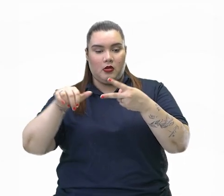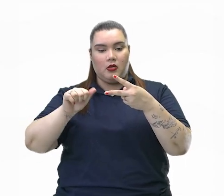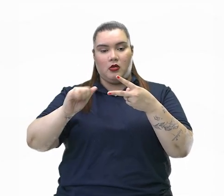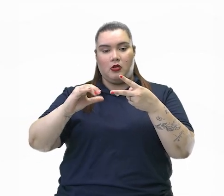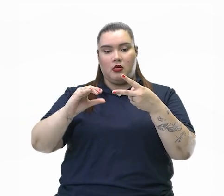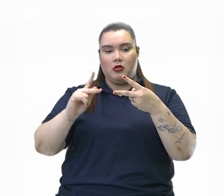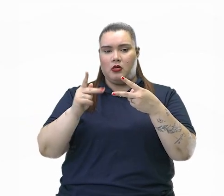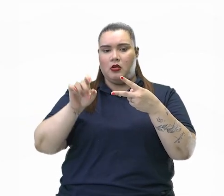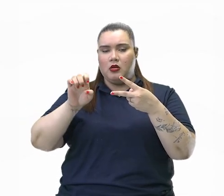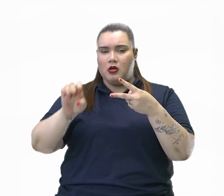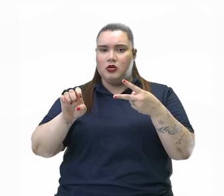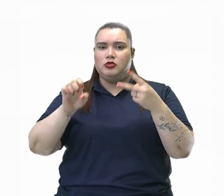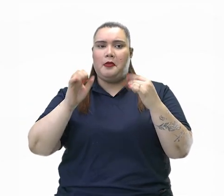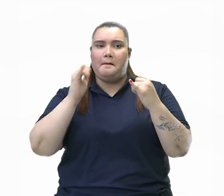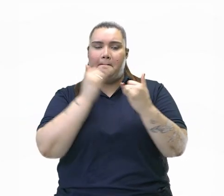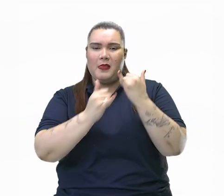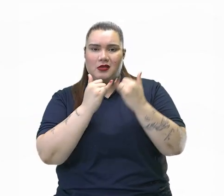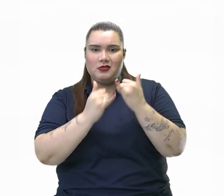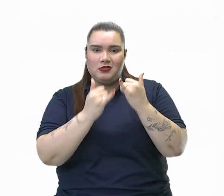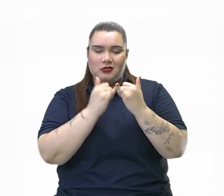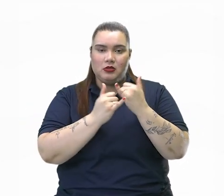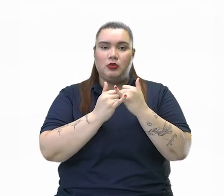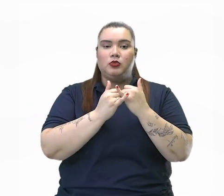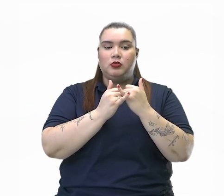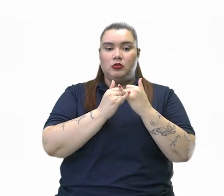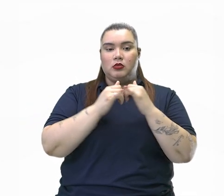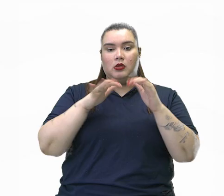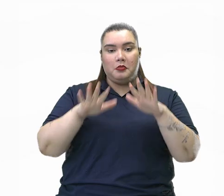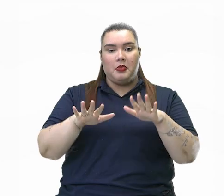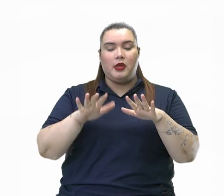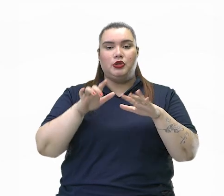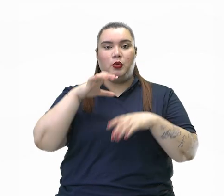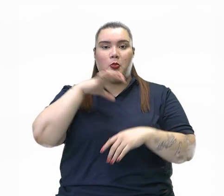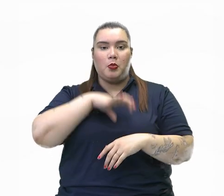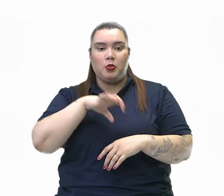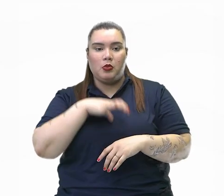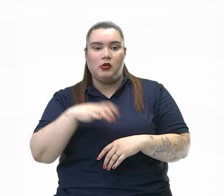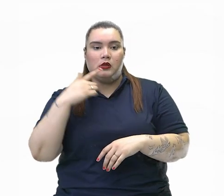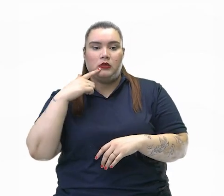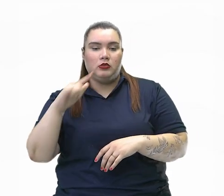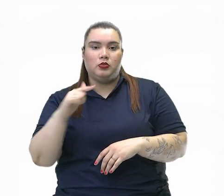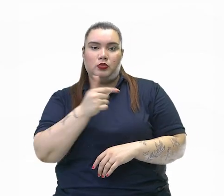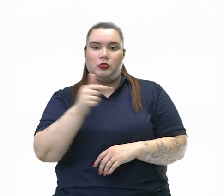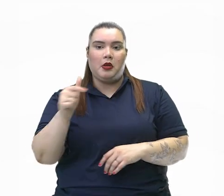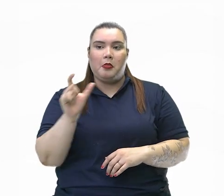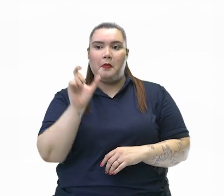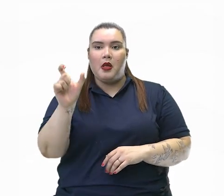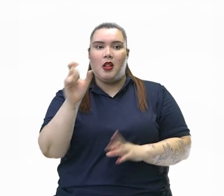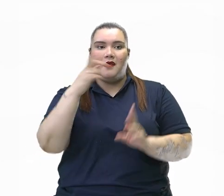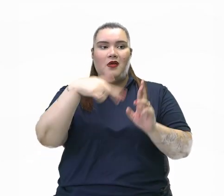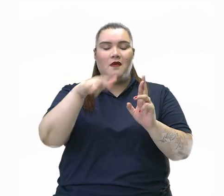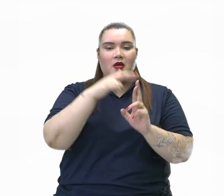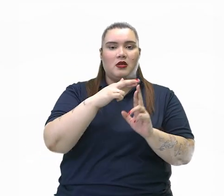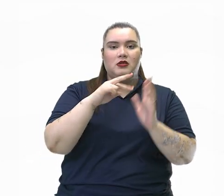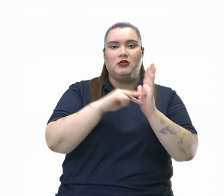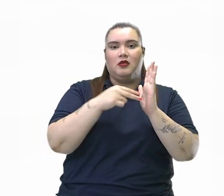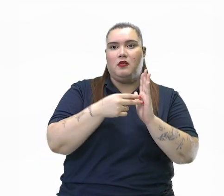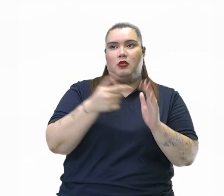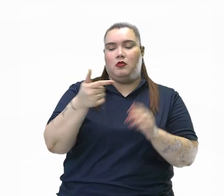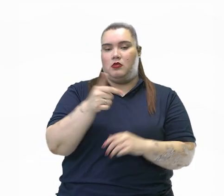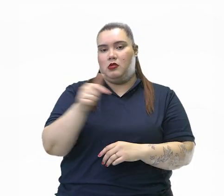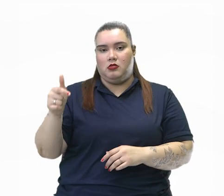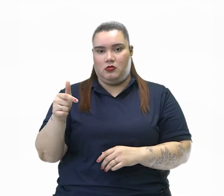temos sinônimos. Elas não são perfeitas porque não existe nem na língua portuguesa, nem na língua inglesa. Né? Não existe uma palavra sinônima